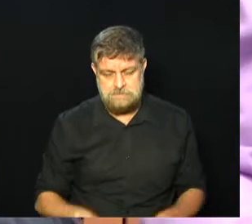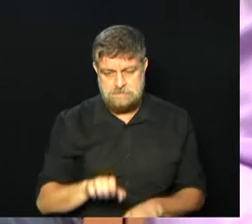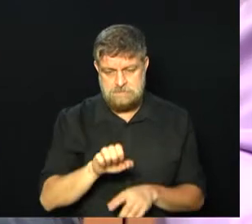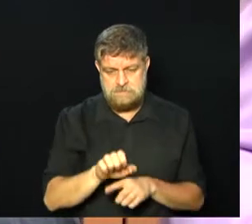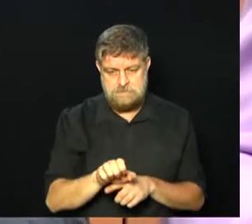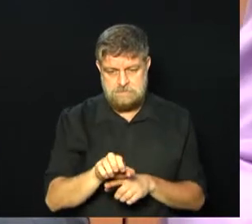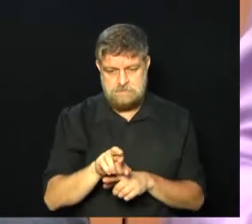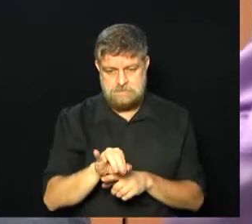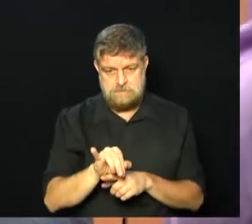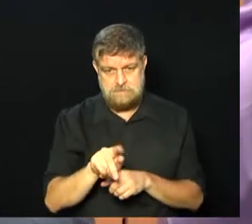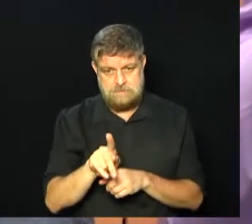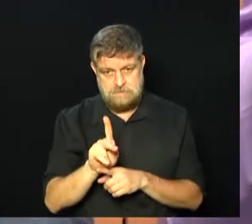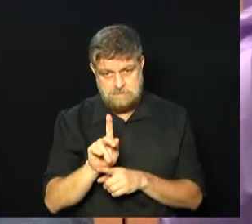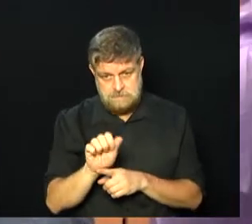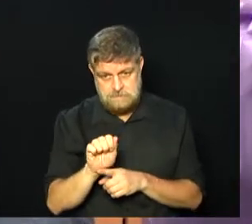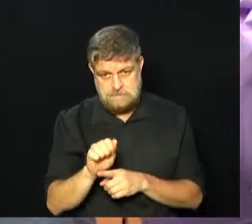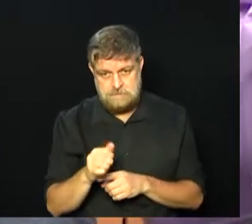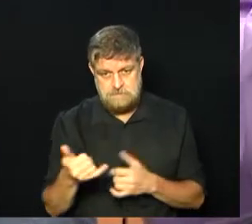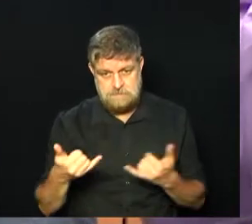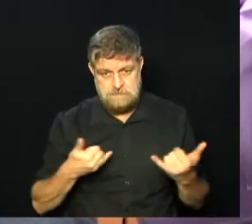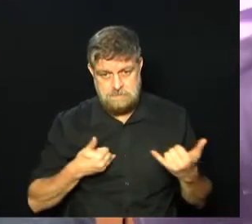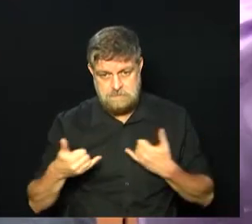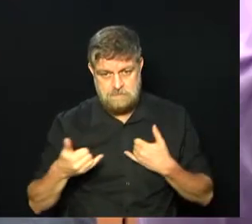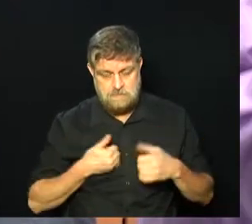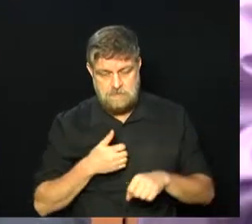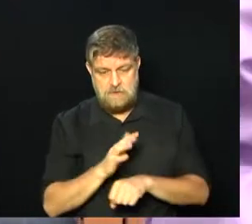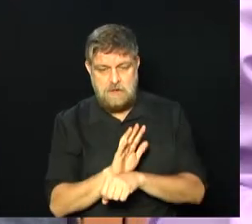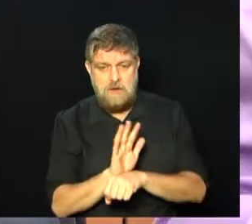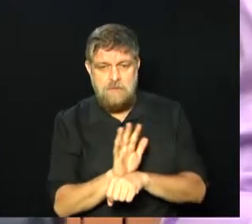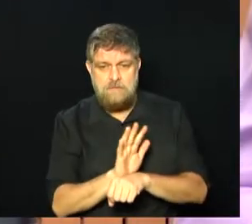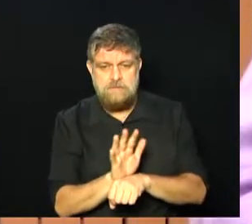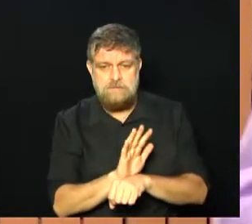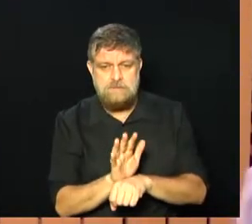me passou que tem um vídeo, né, Érica, da